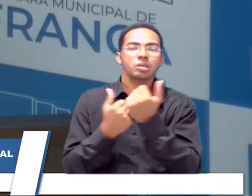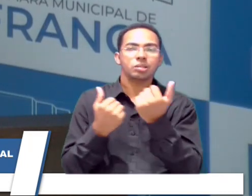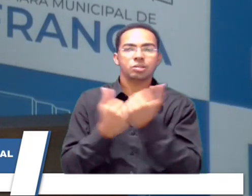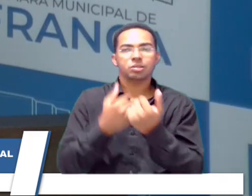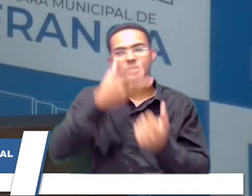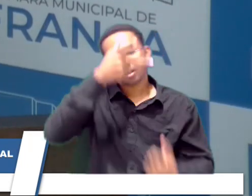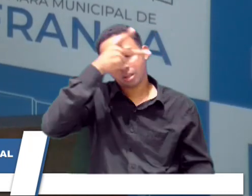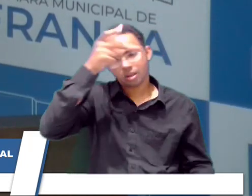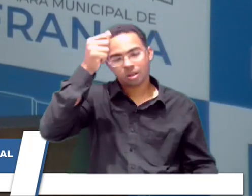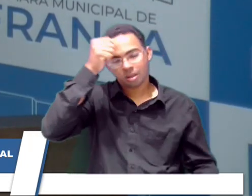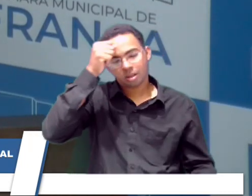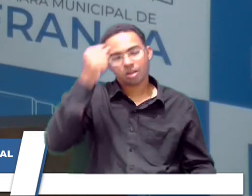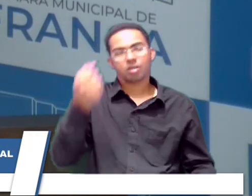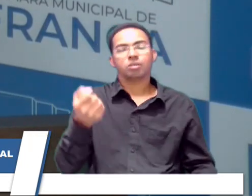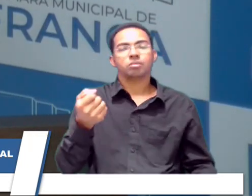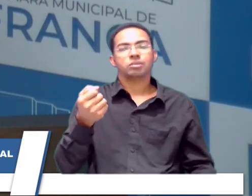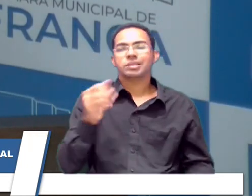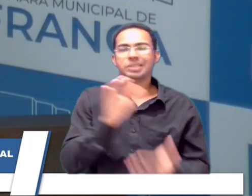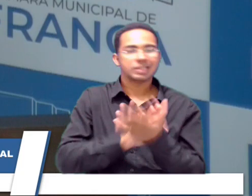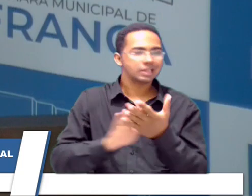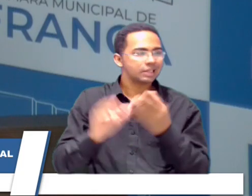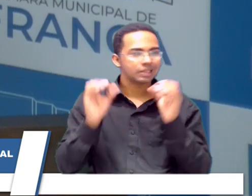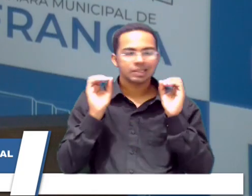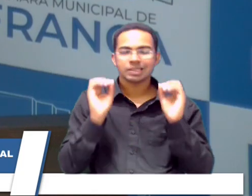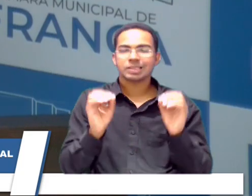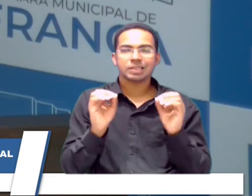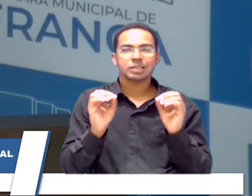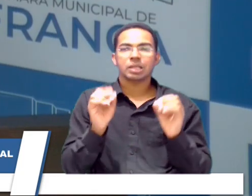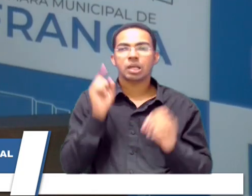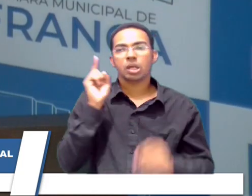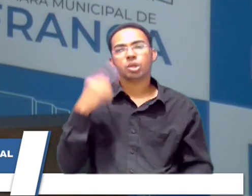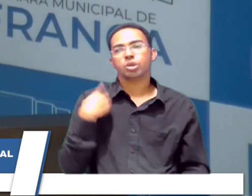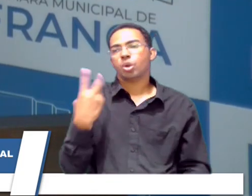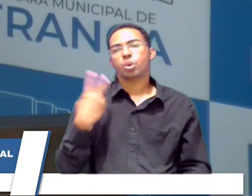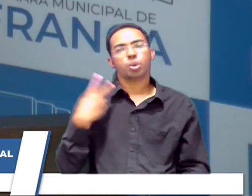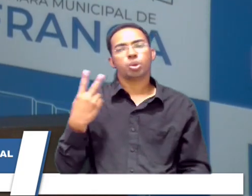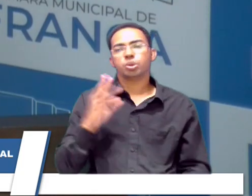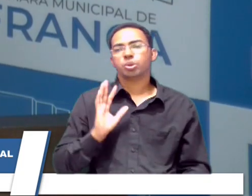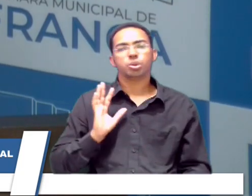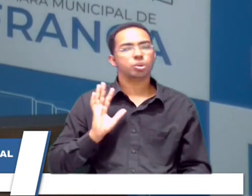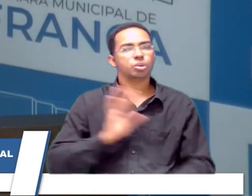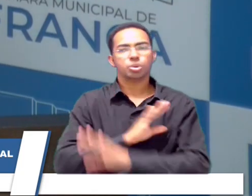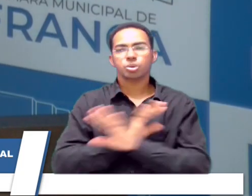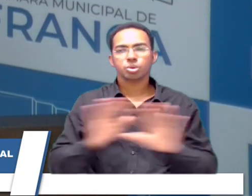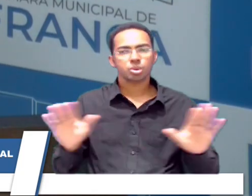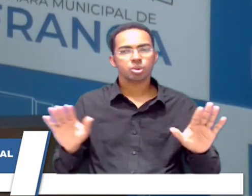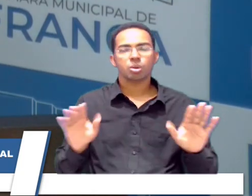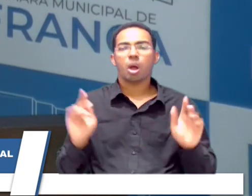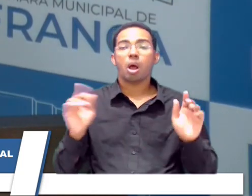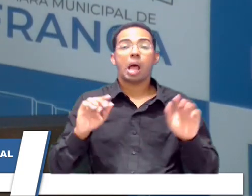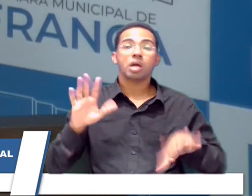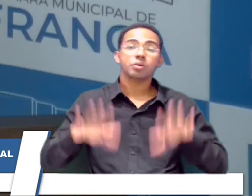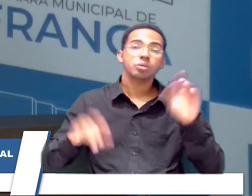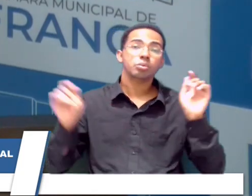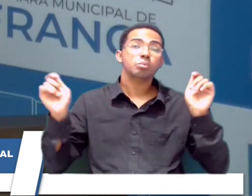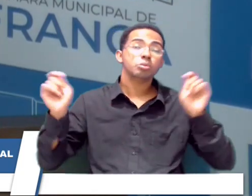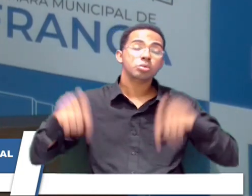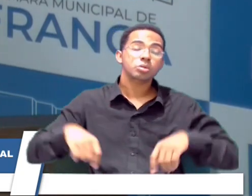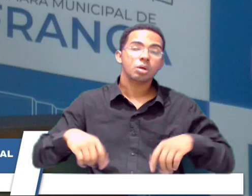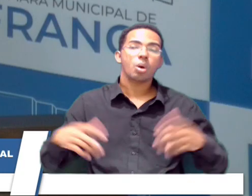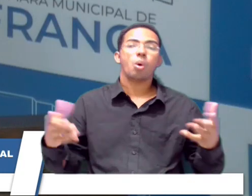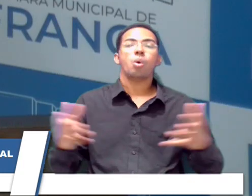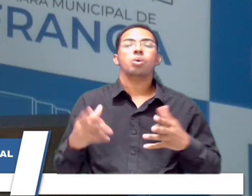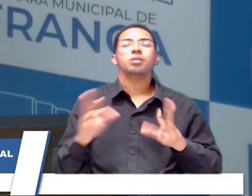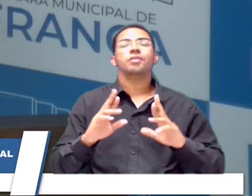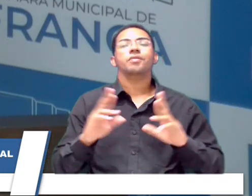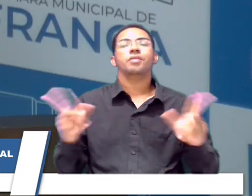prefeitura, de nada, de ninguém. Era ali nós com nós, e é isso, é o que dava. Hoje não, hoje a gente